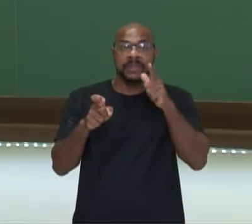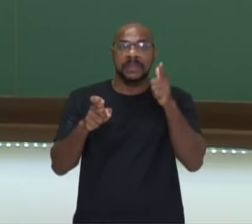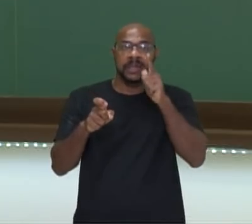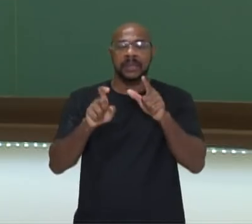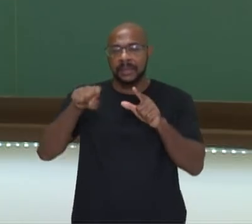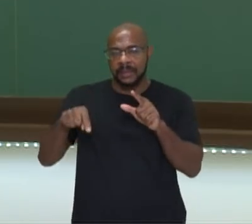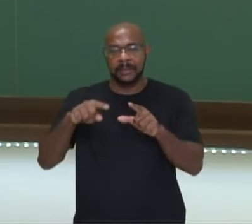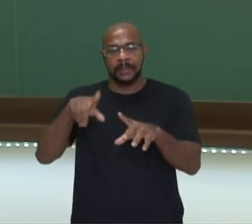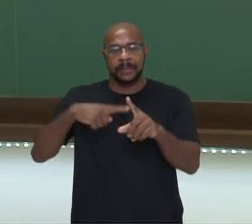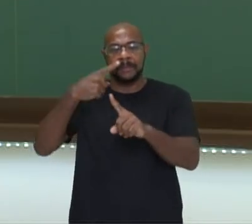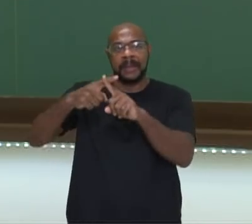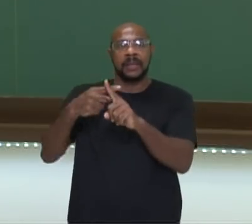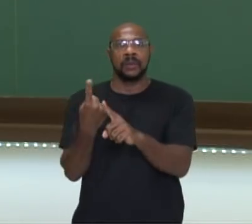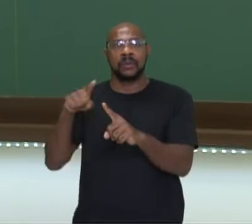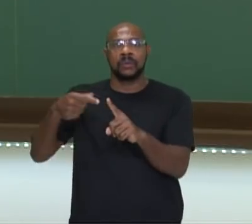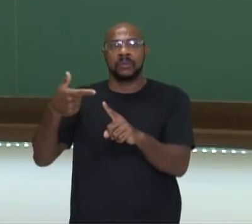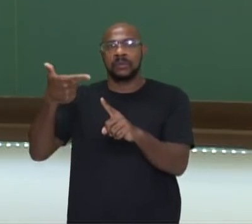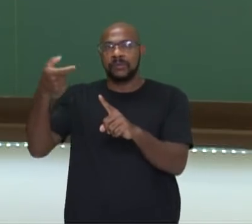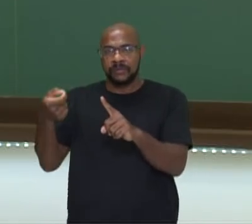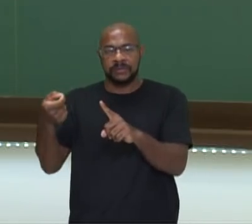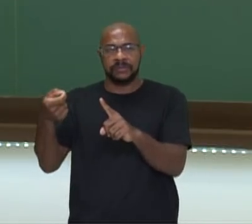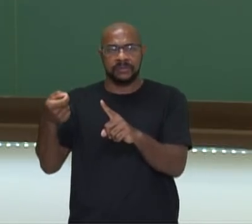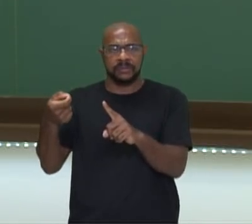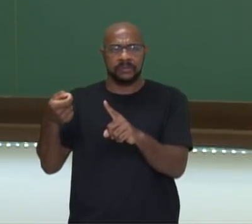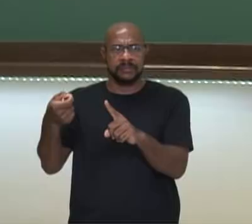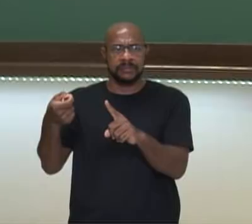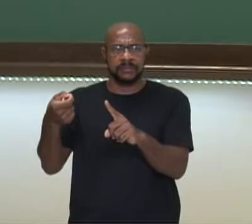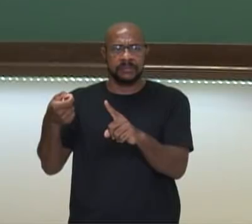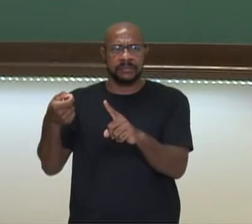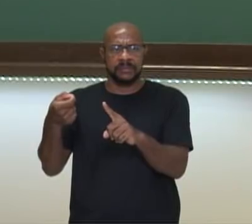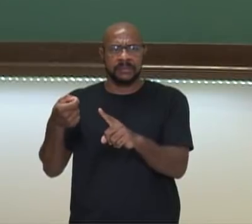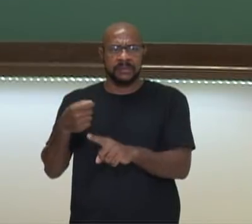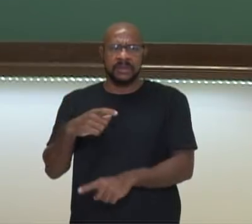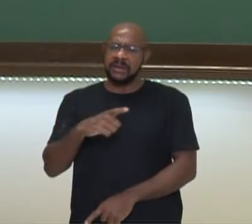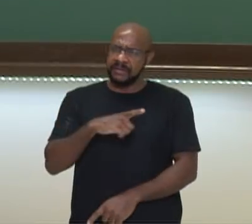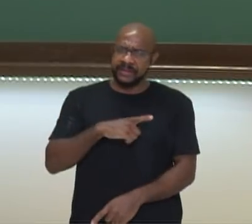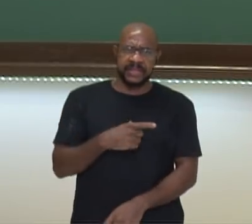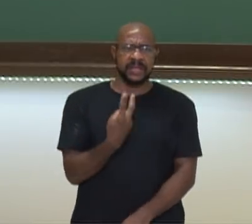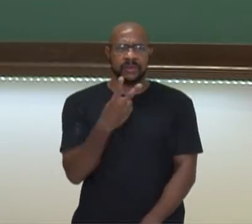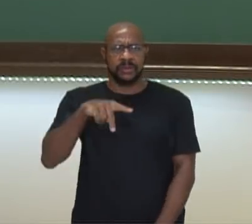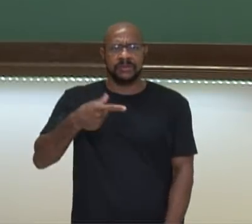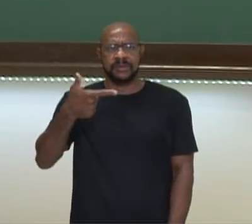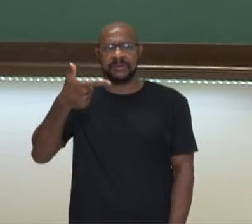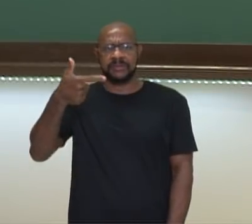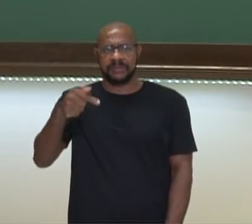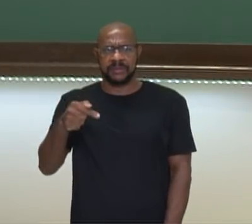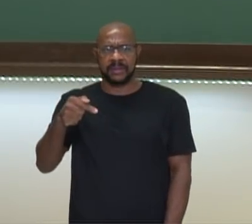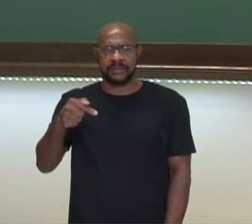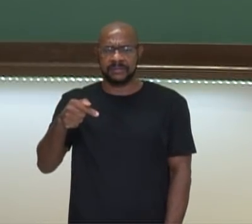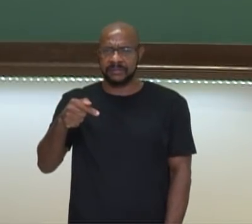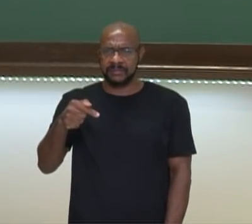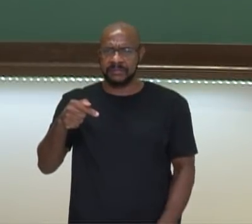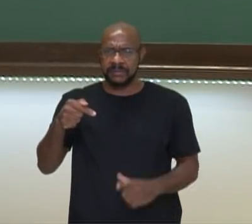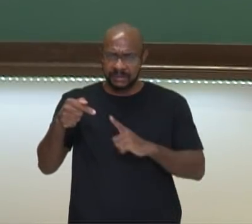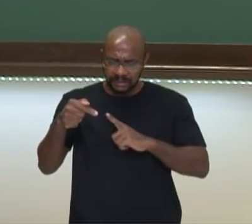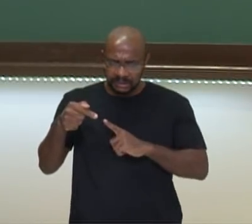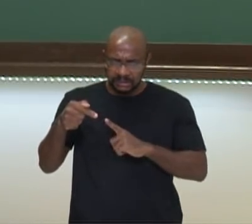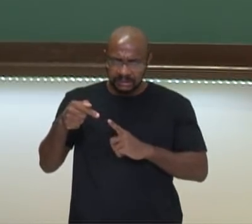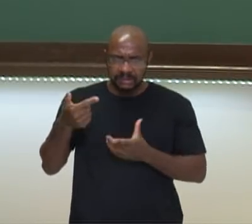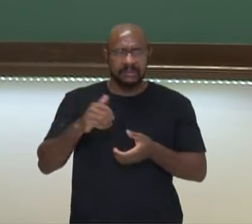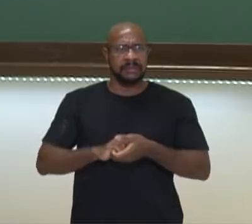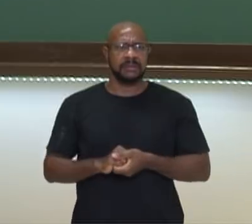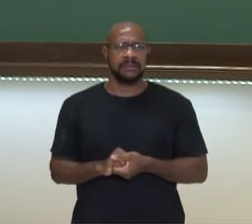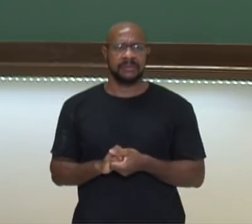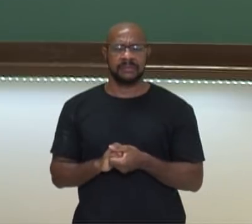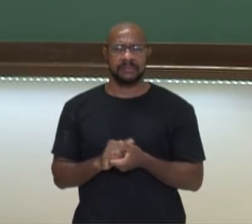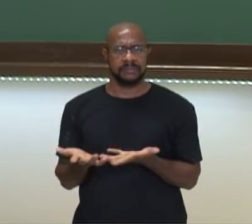terei R$ 2,27? Tem gente em casa que já achou um absurdo o que eu estou falando, né? É 2,27? Você sabe mexer com dinheiro,